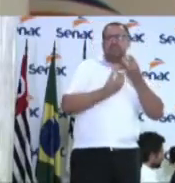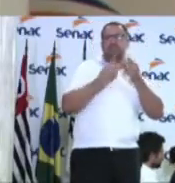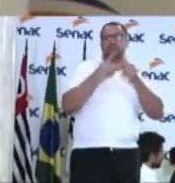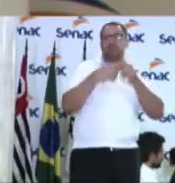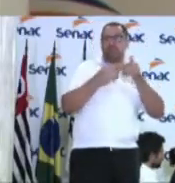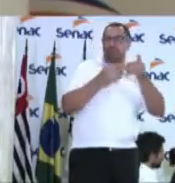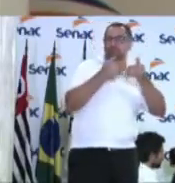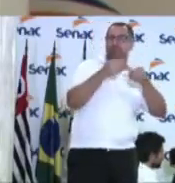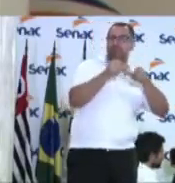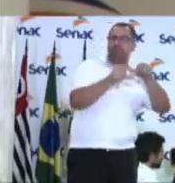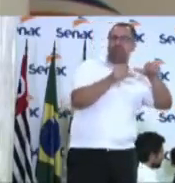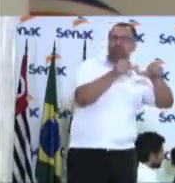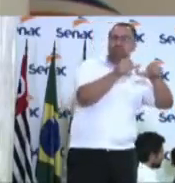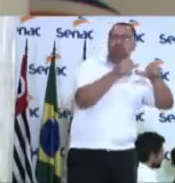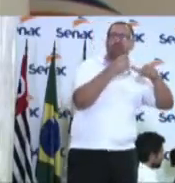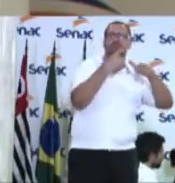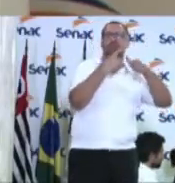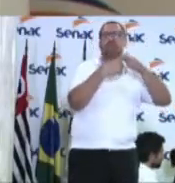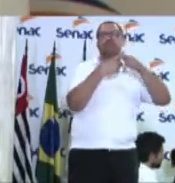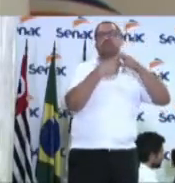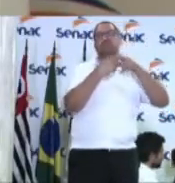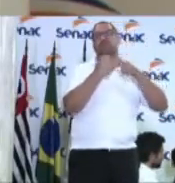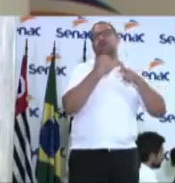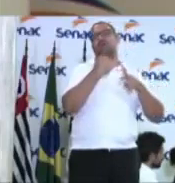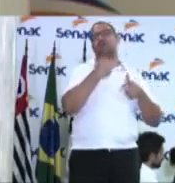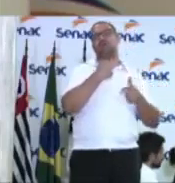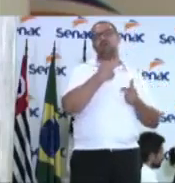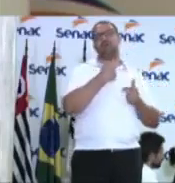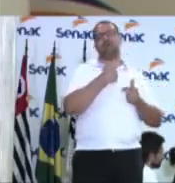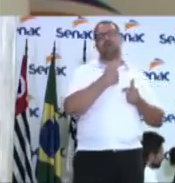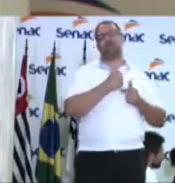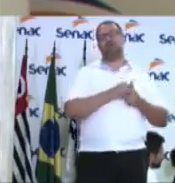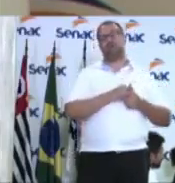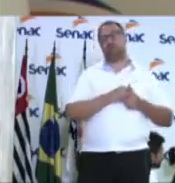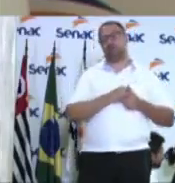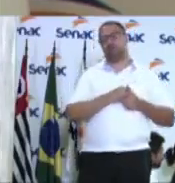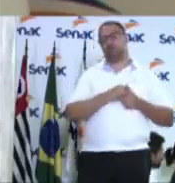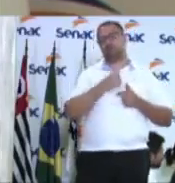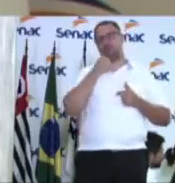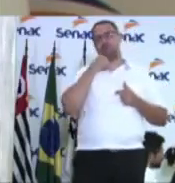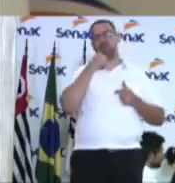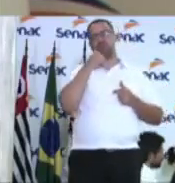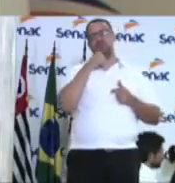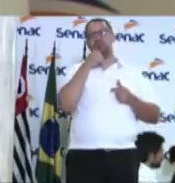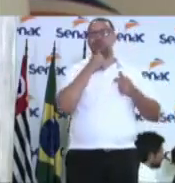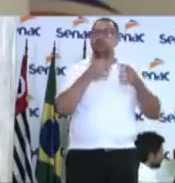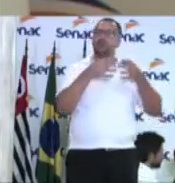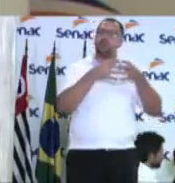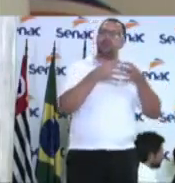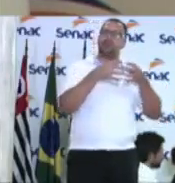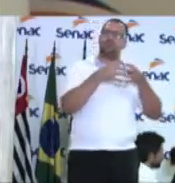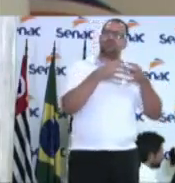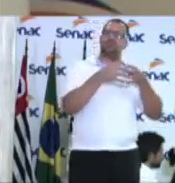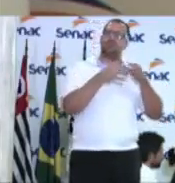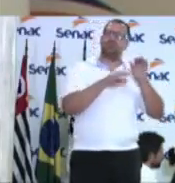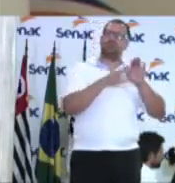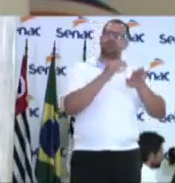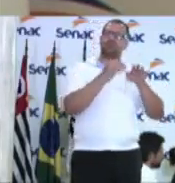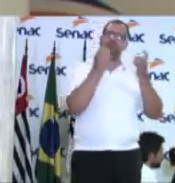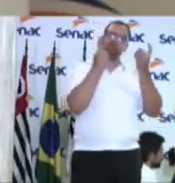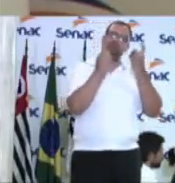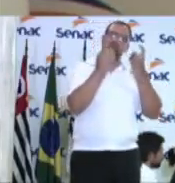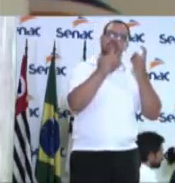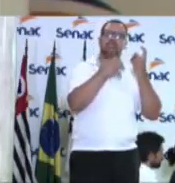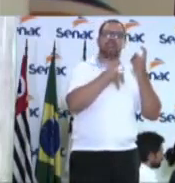mudando. Então, eu acho que as mulheres, assim, as pessoas que se incomodam com